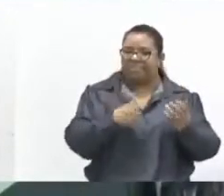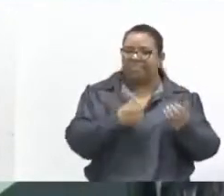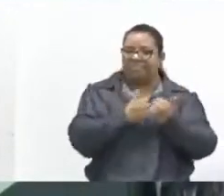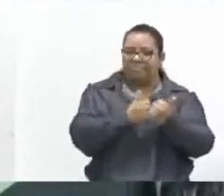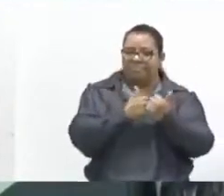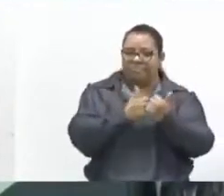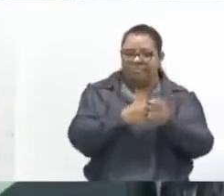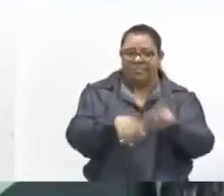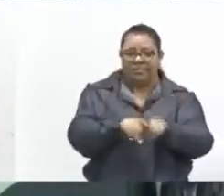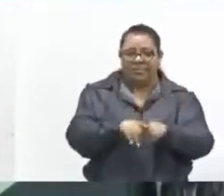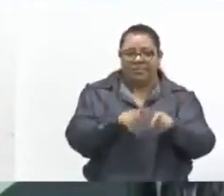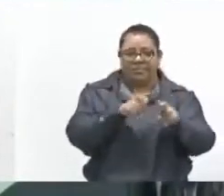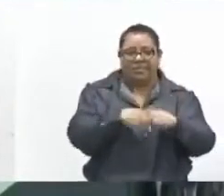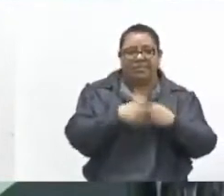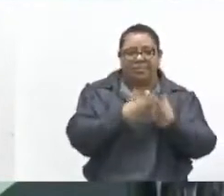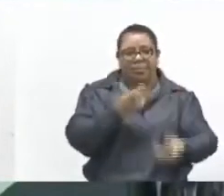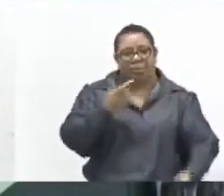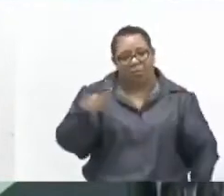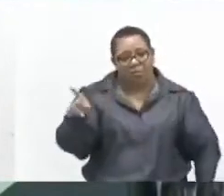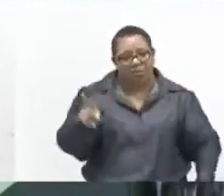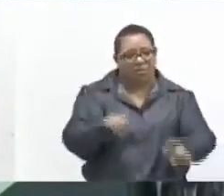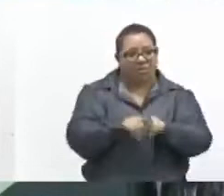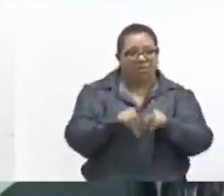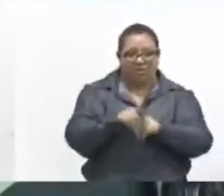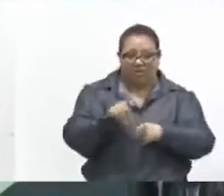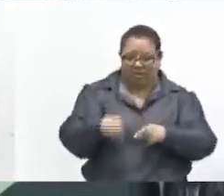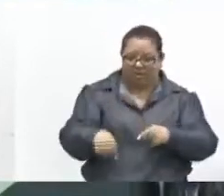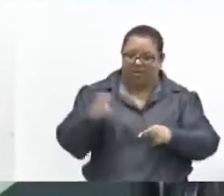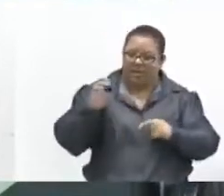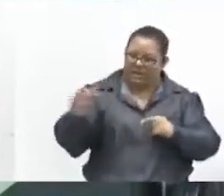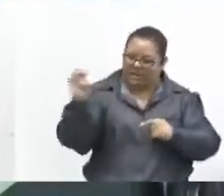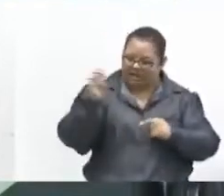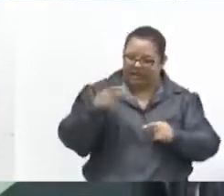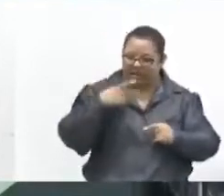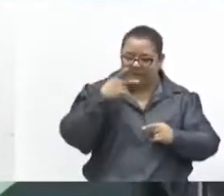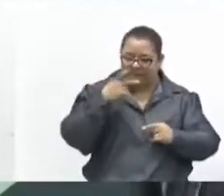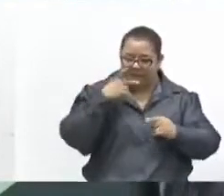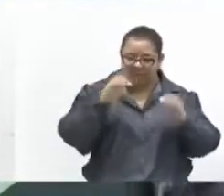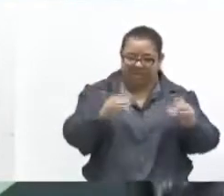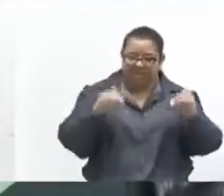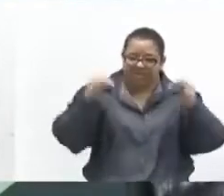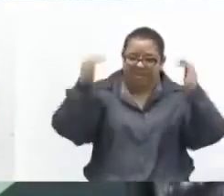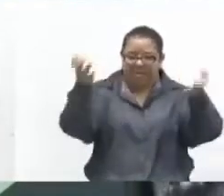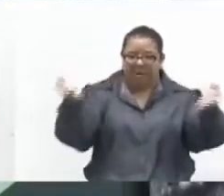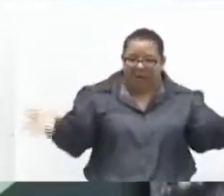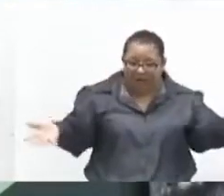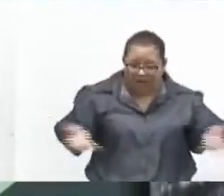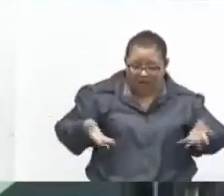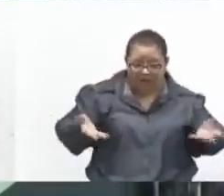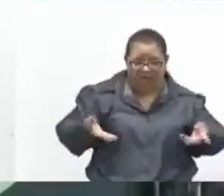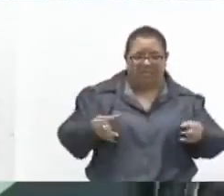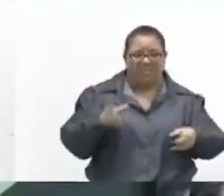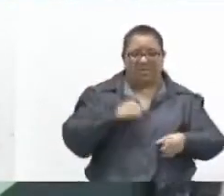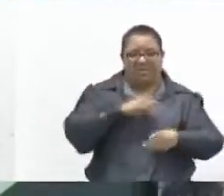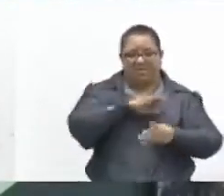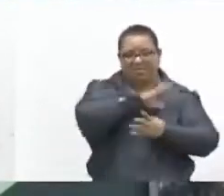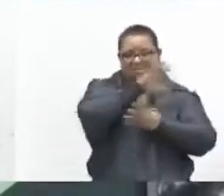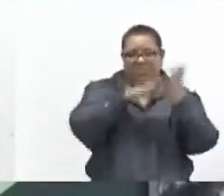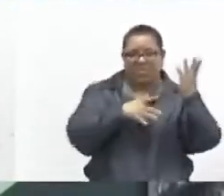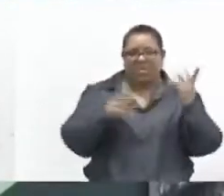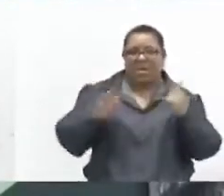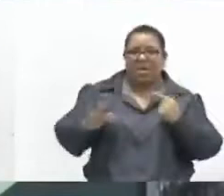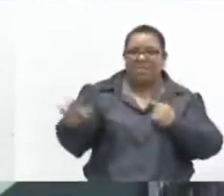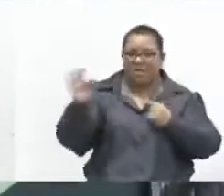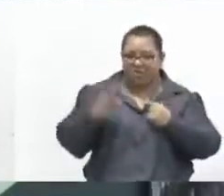eles são como nenhum outro, né? E aqui no estado onde a gente, para falar do ensino superior agora, né? Onde nós temos 4 universidades que